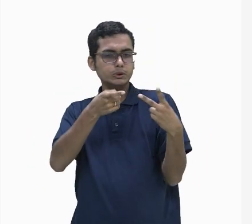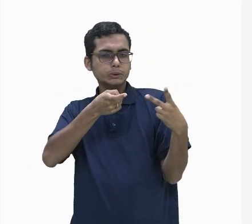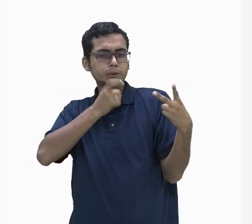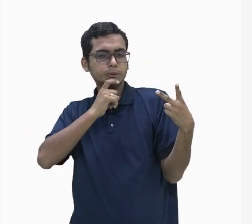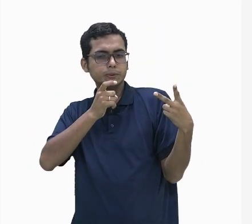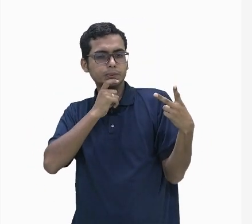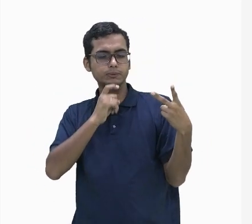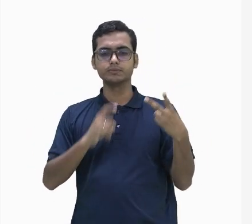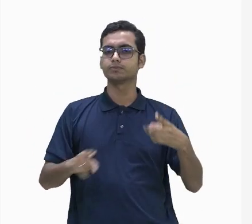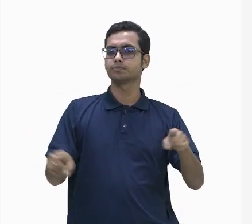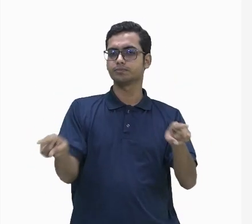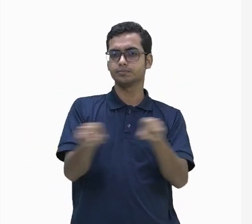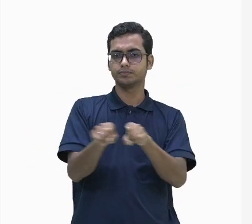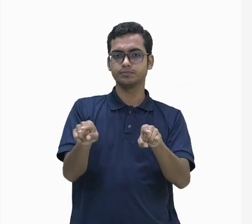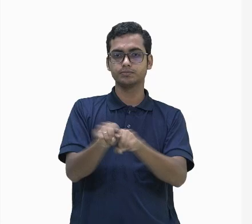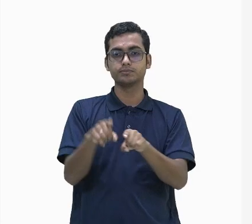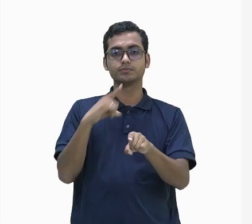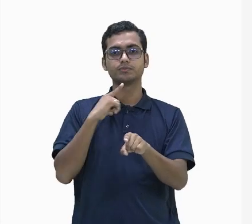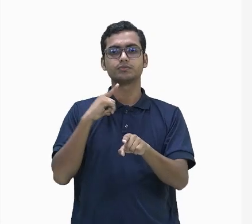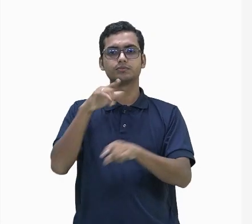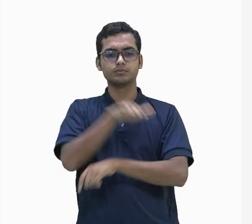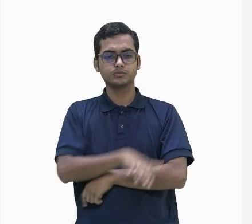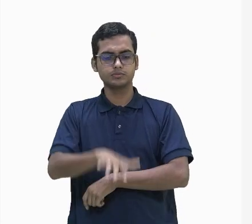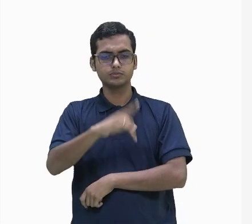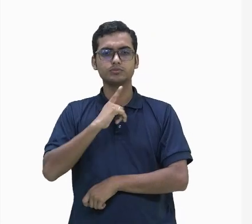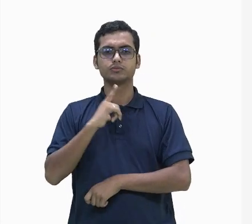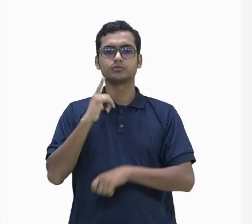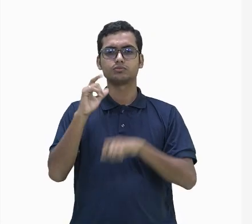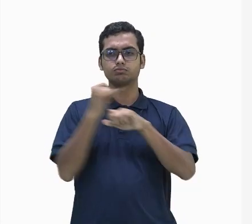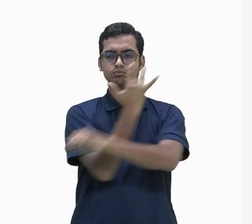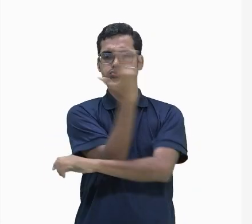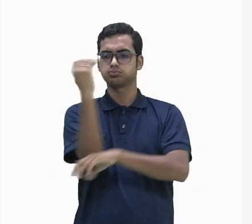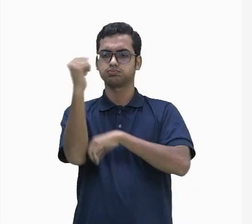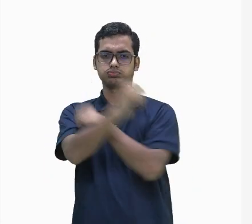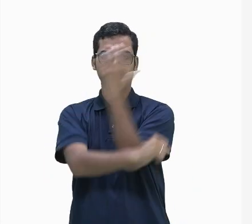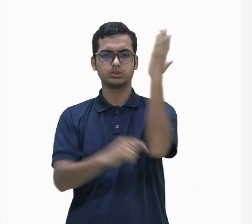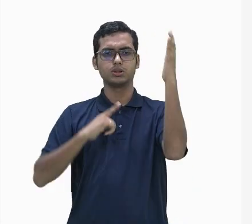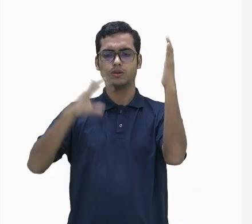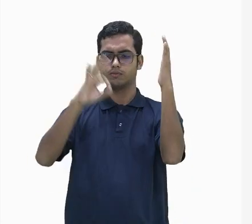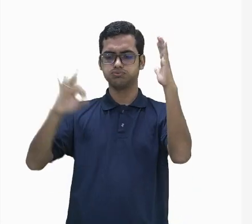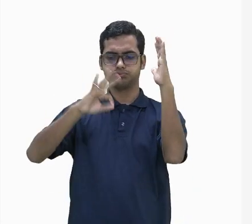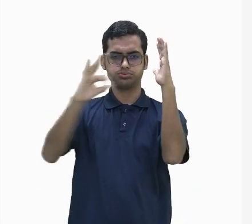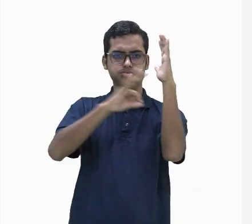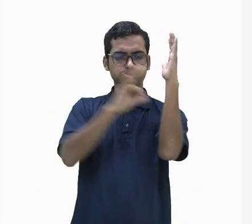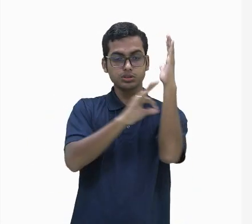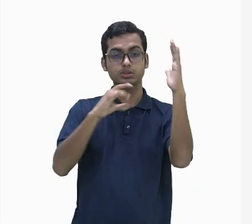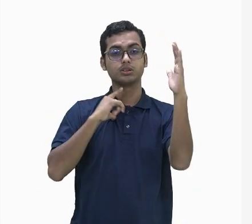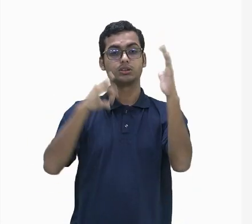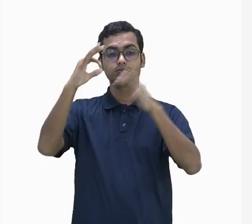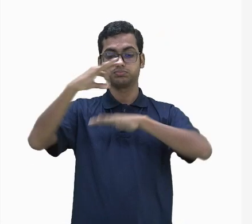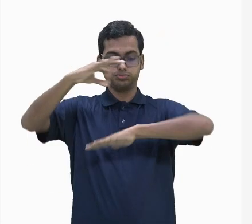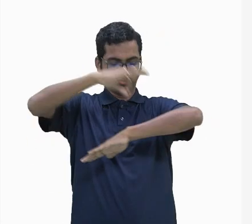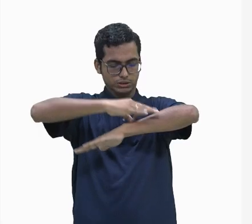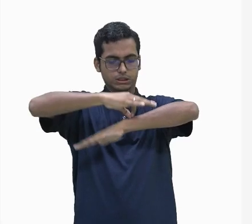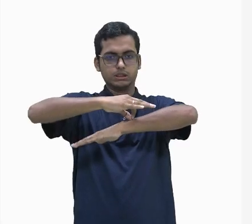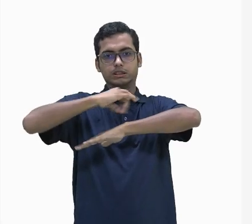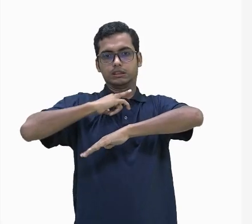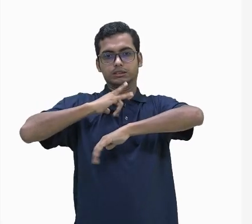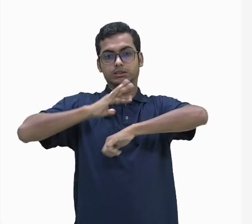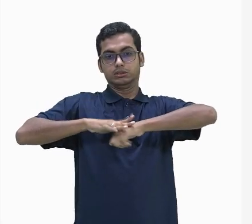o desenvolvimento de mosquitos que trazem ali doenças para nós. O impacto do clima